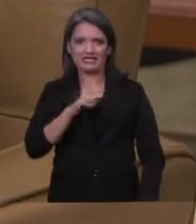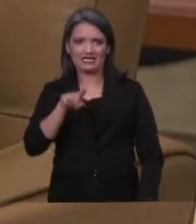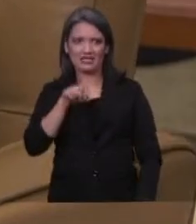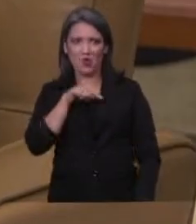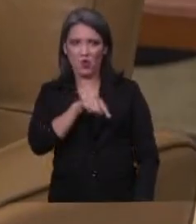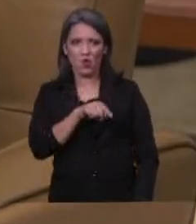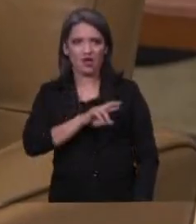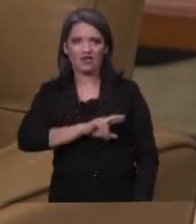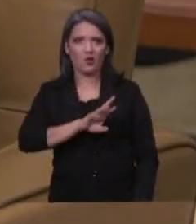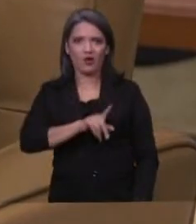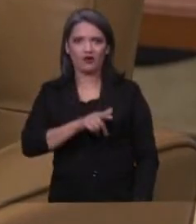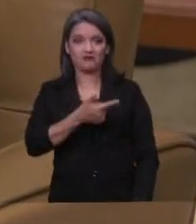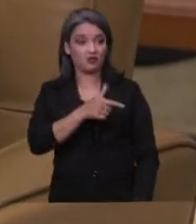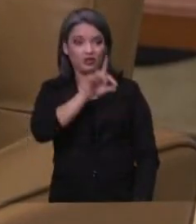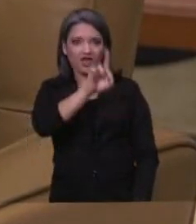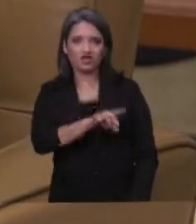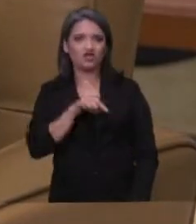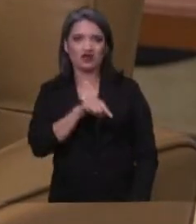Não há esse direito.